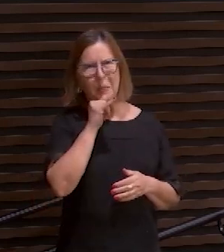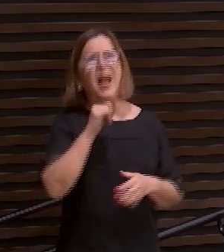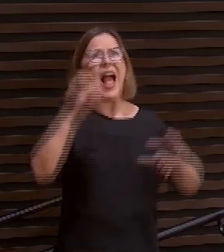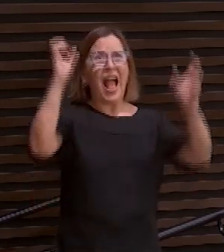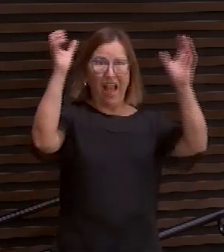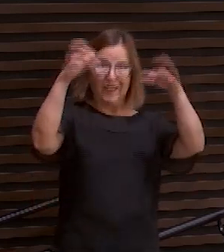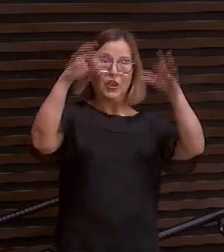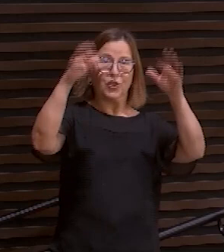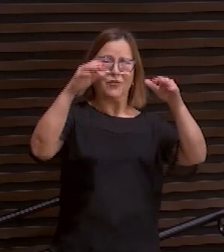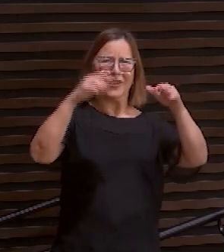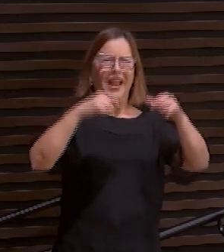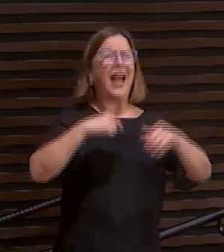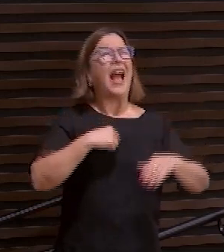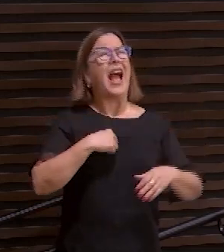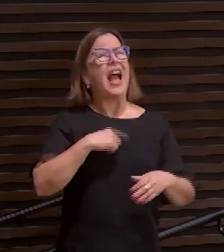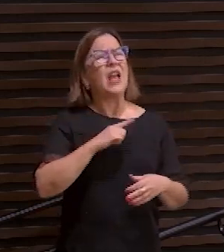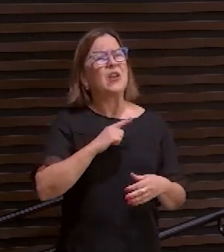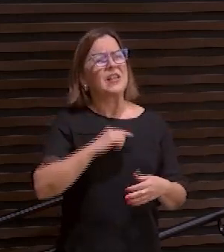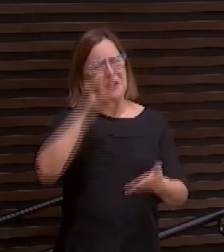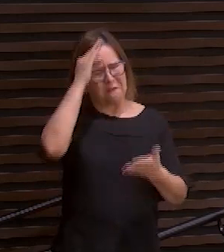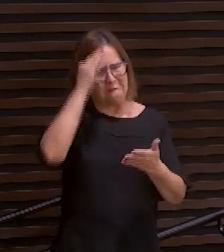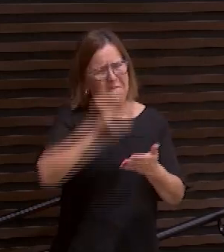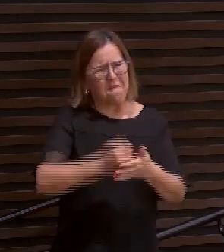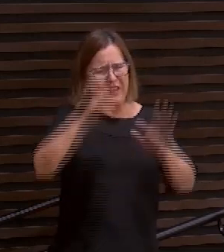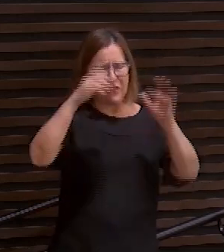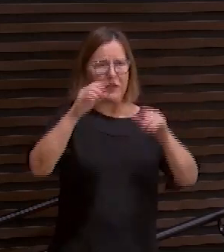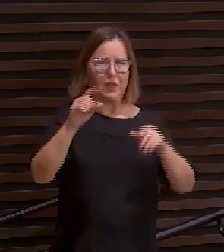Eu tenho fé que vai chover, você não tem fé que vai chover, não.